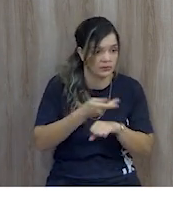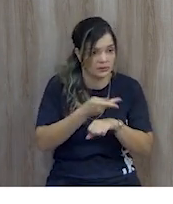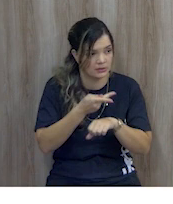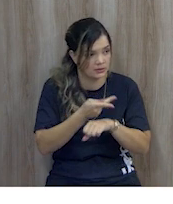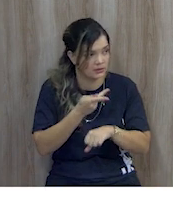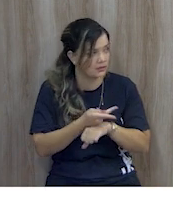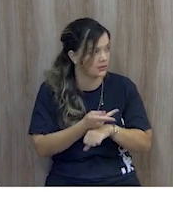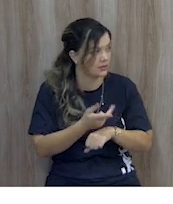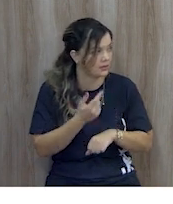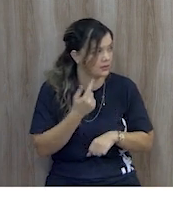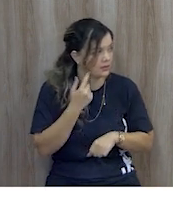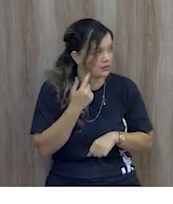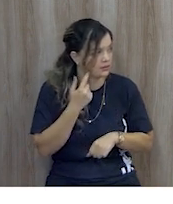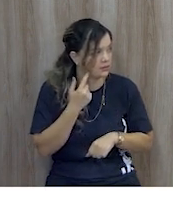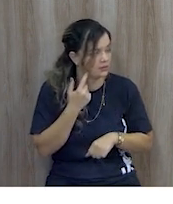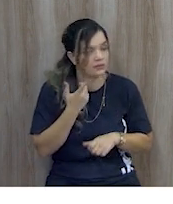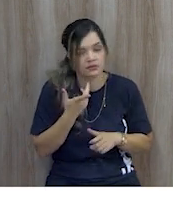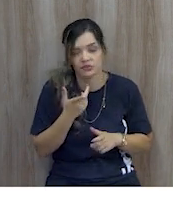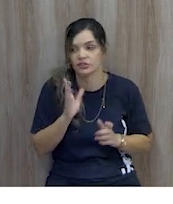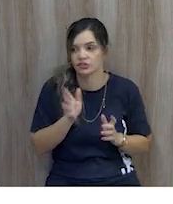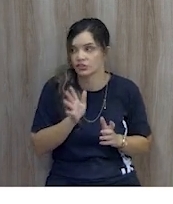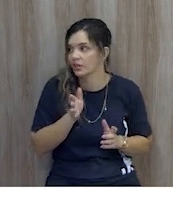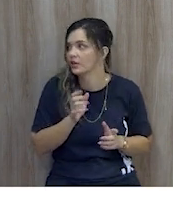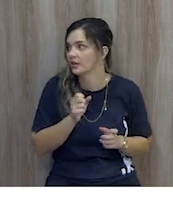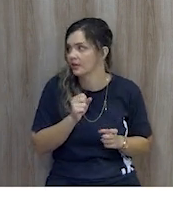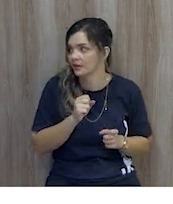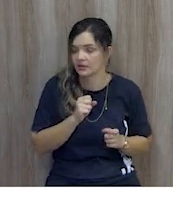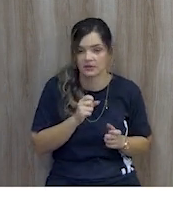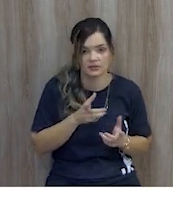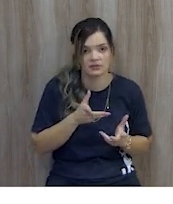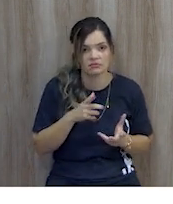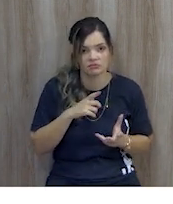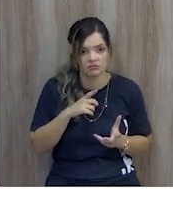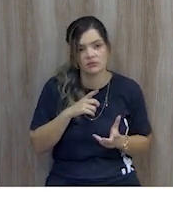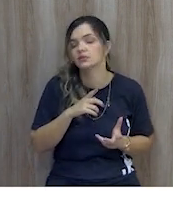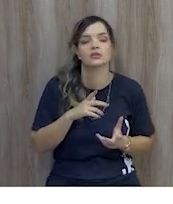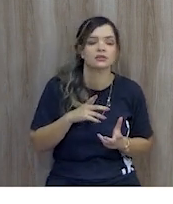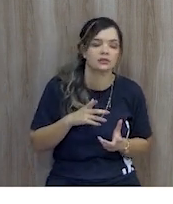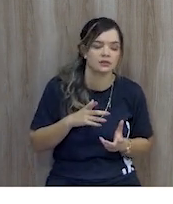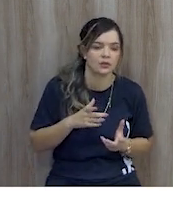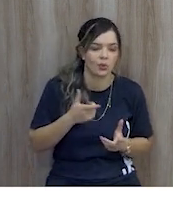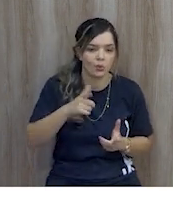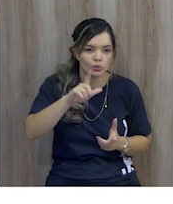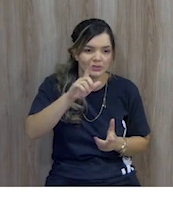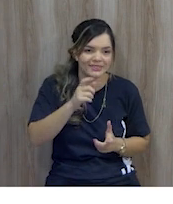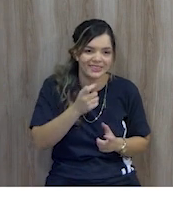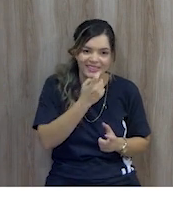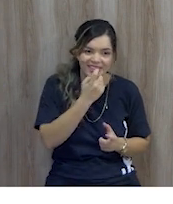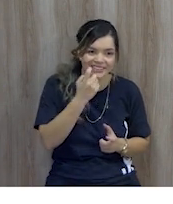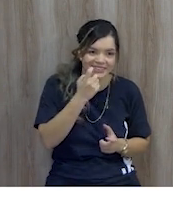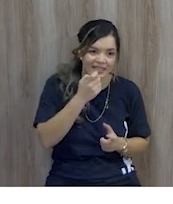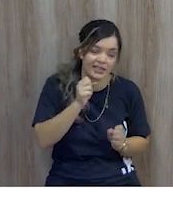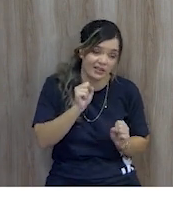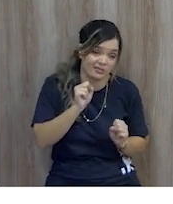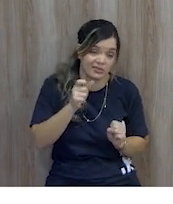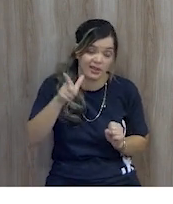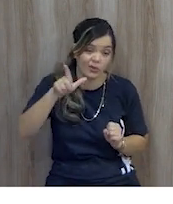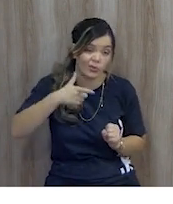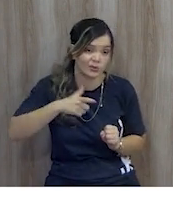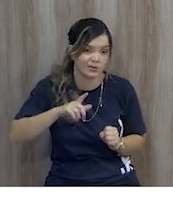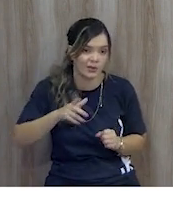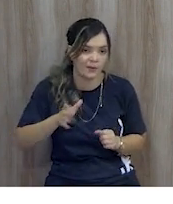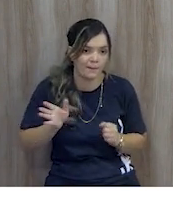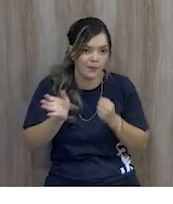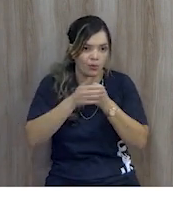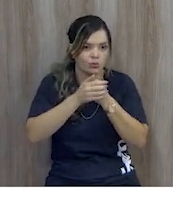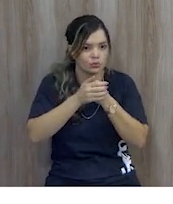poxa, mas eu já tive outra vez esse problema e o que aconteceu? O dentista foi lá, outro dentista foi e colocou uma resina e tá tudo bem.